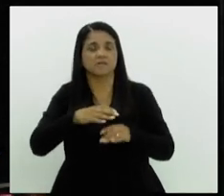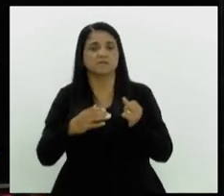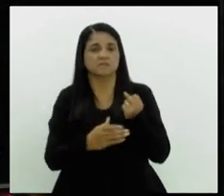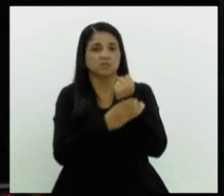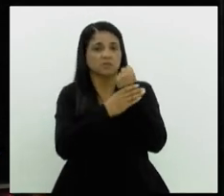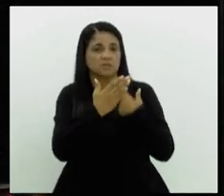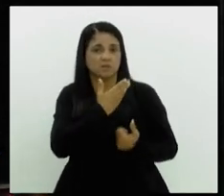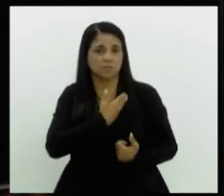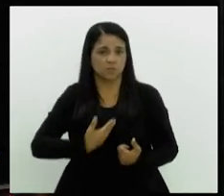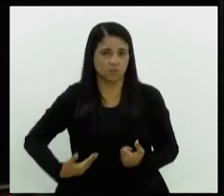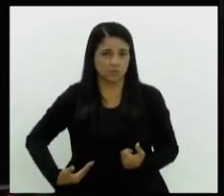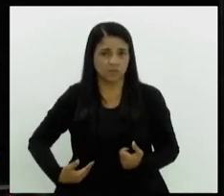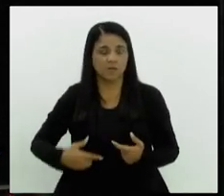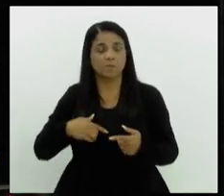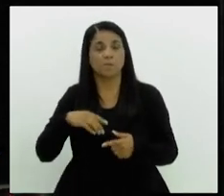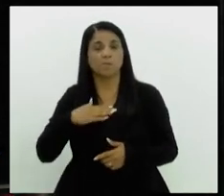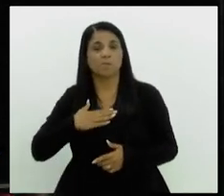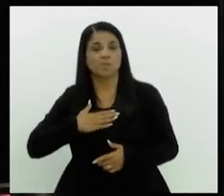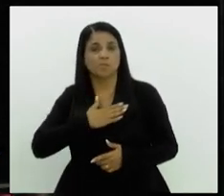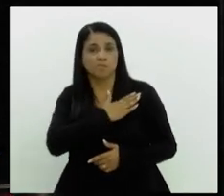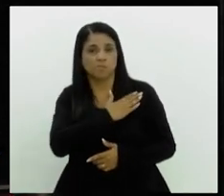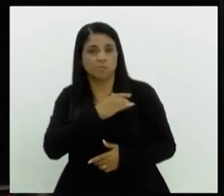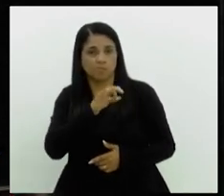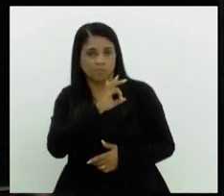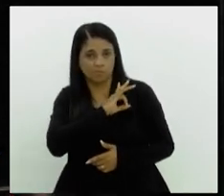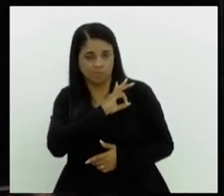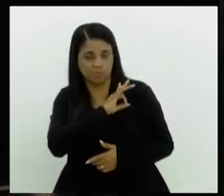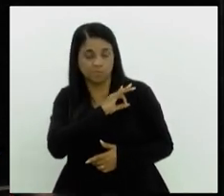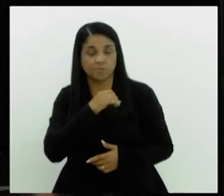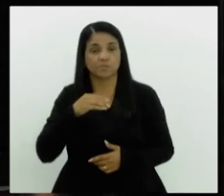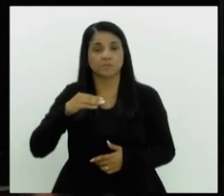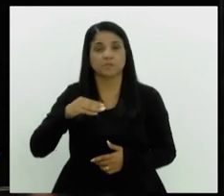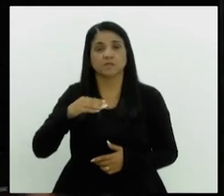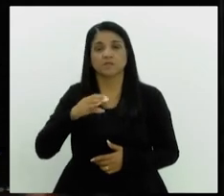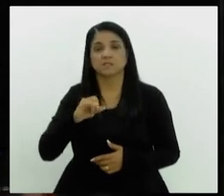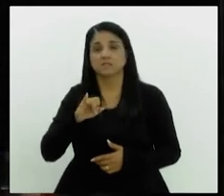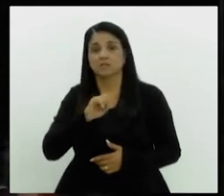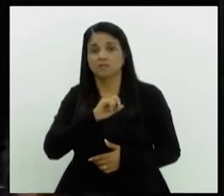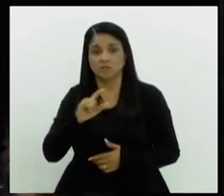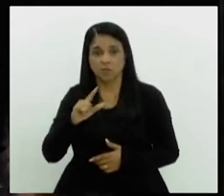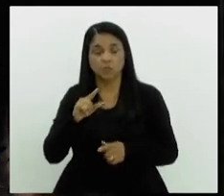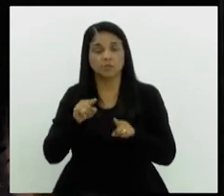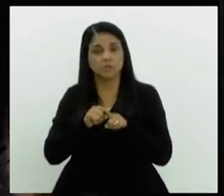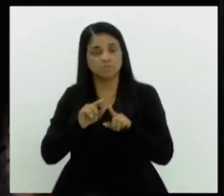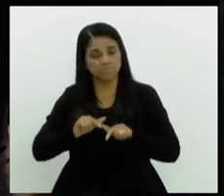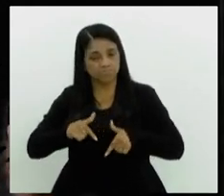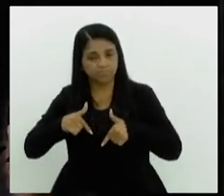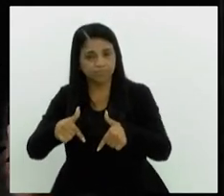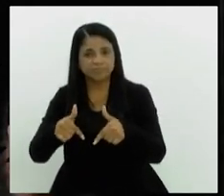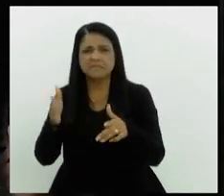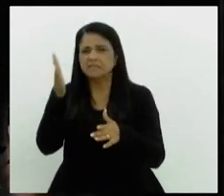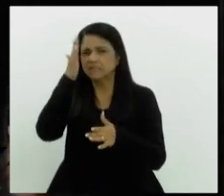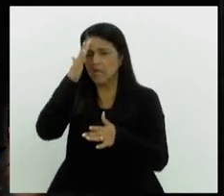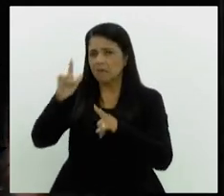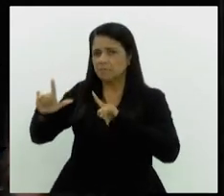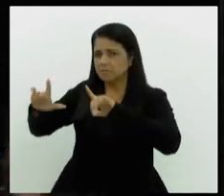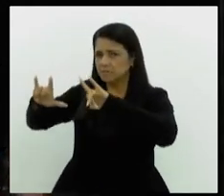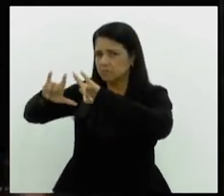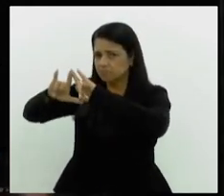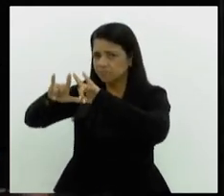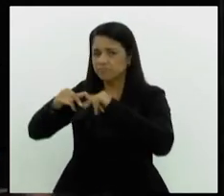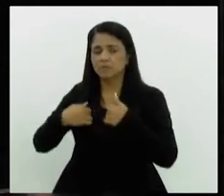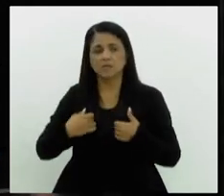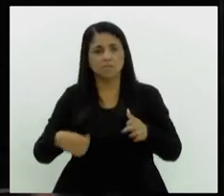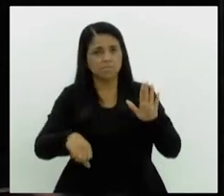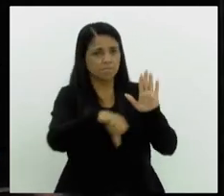policiais civis e militares do estado do Rio de Janeiro, aqueles que sabem combater traficantes e milicianos e